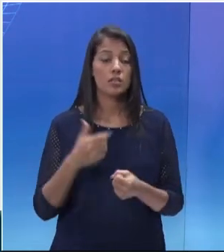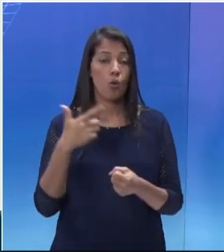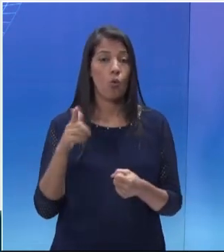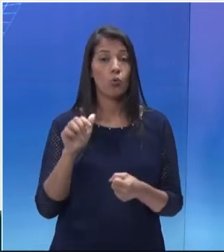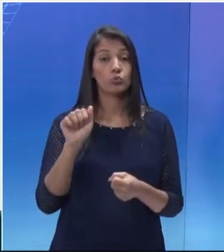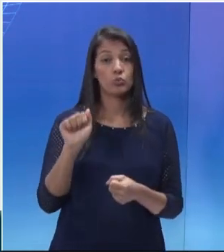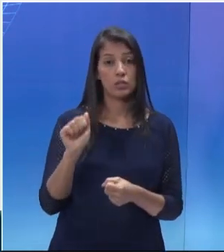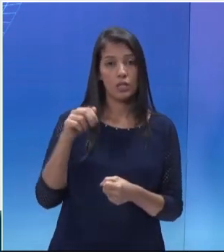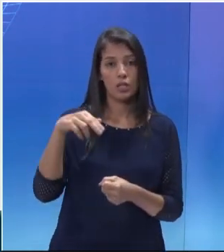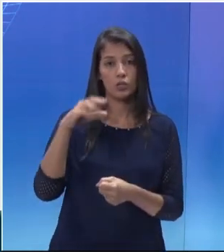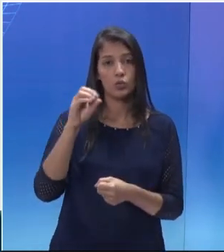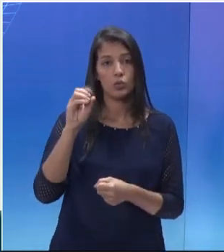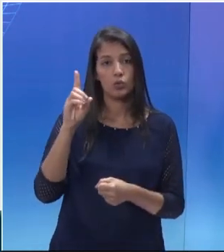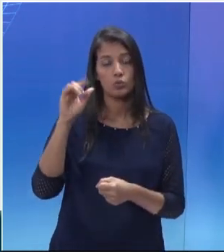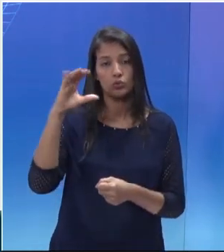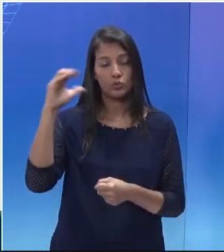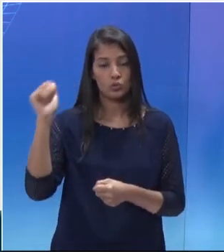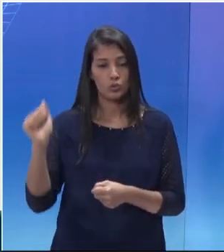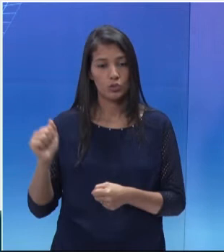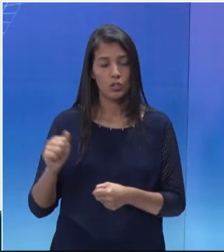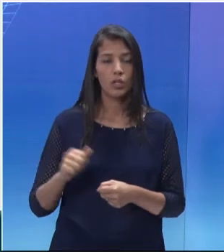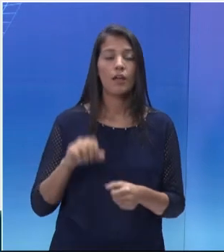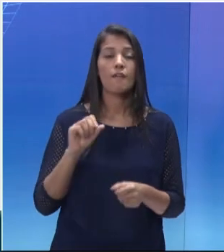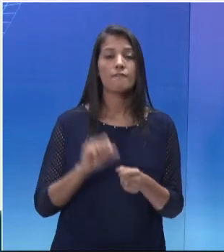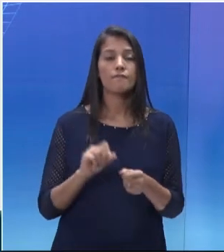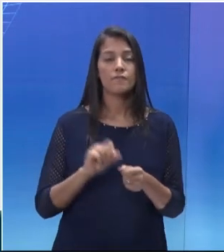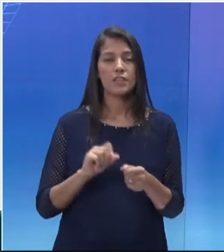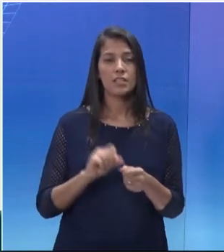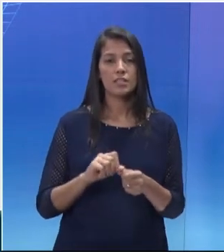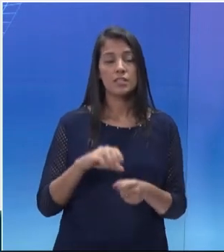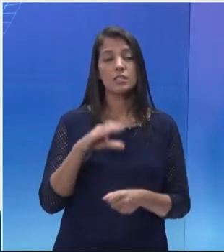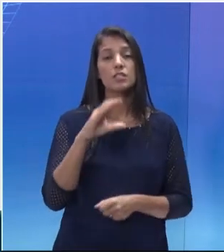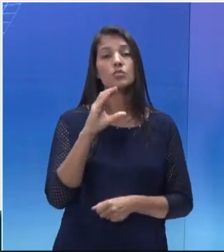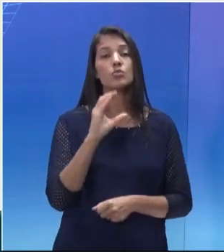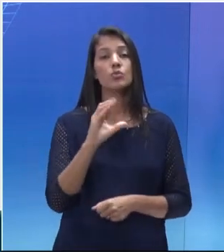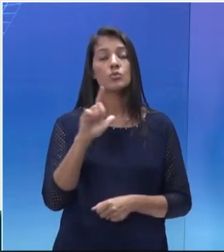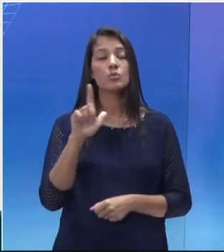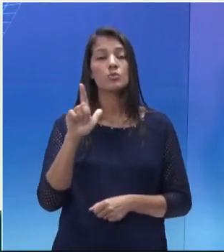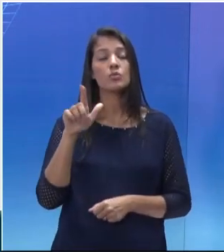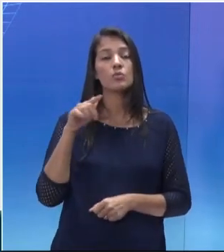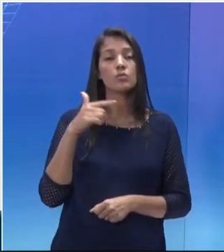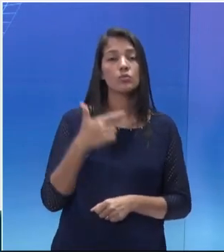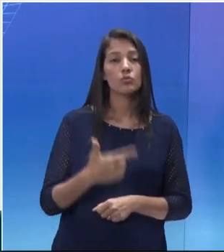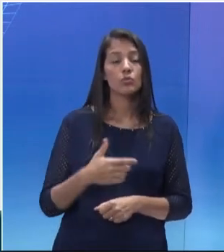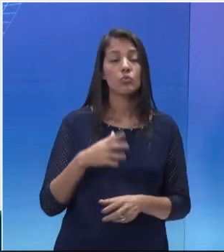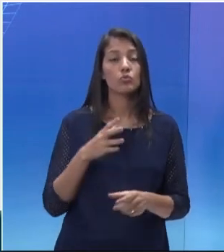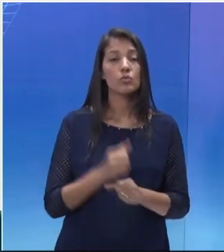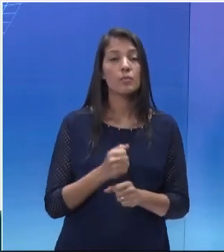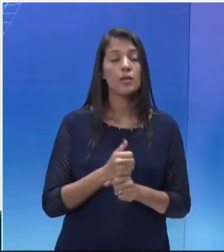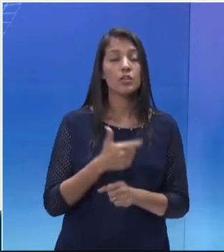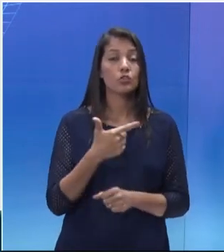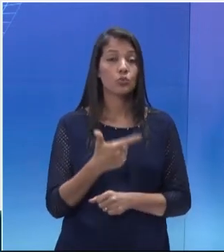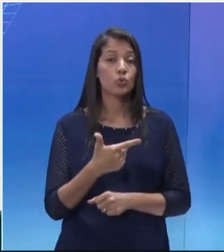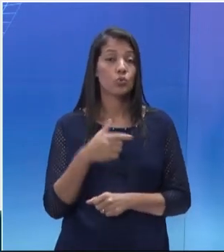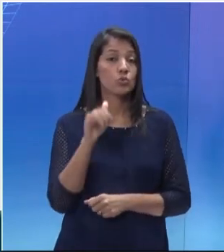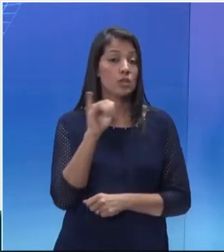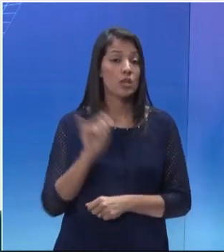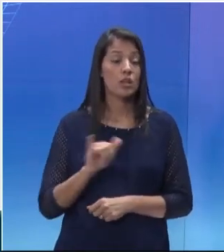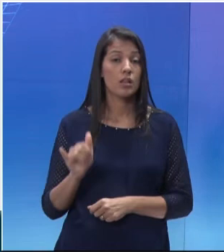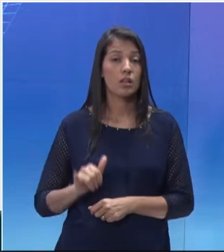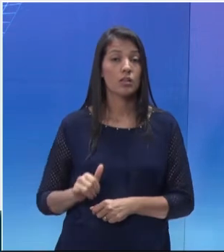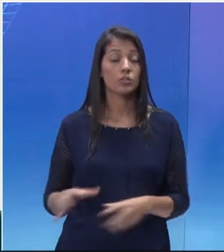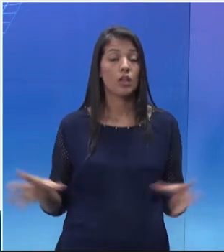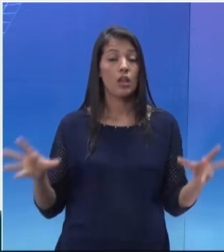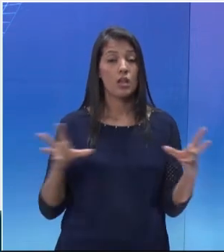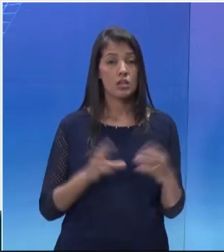2 elétrons, cedendo esses 2 elétrons, produzindo o meio Cl2 mais 2 elétrons.